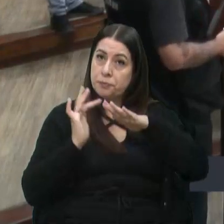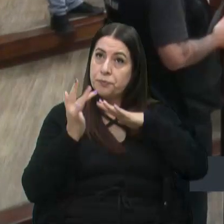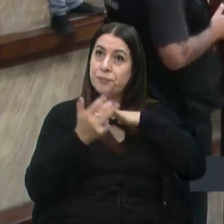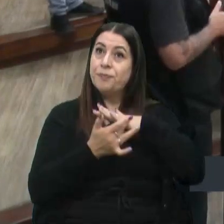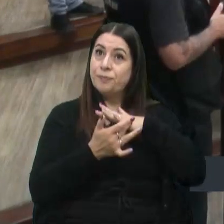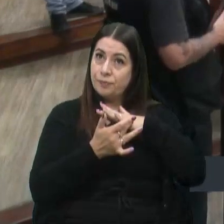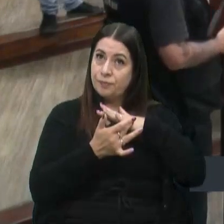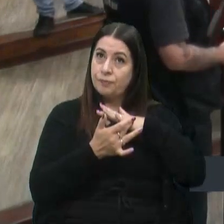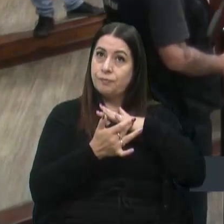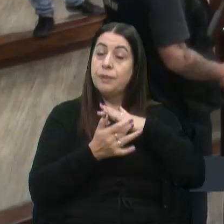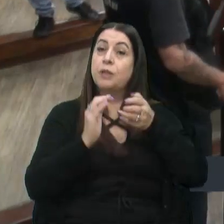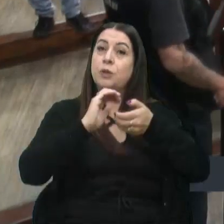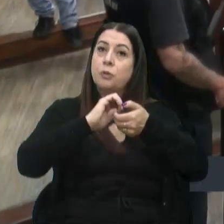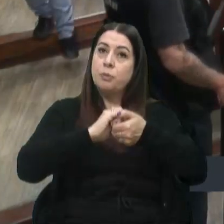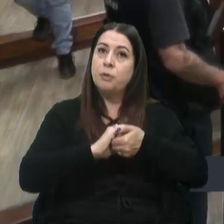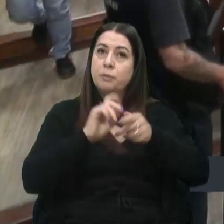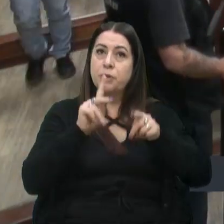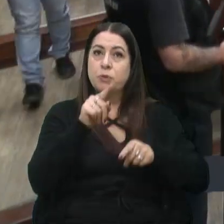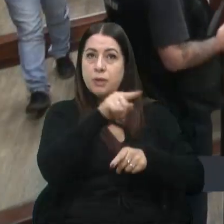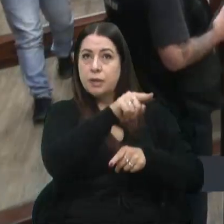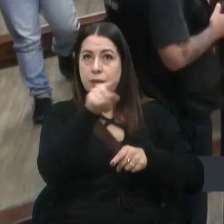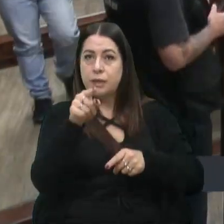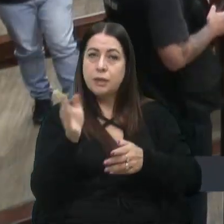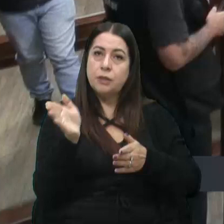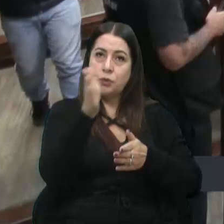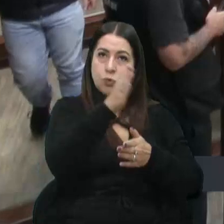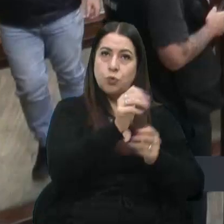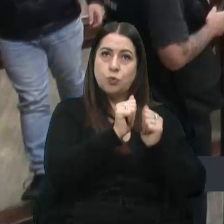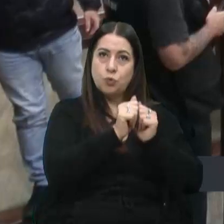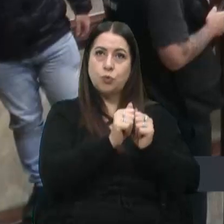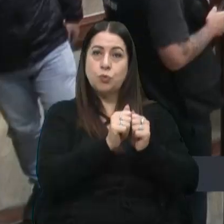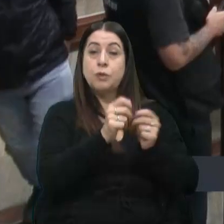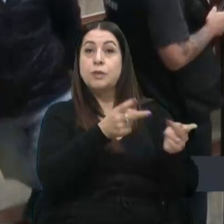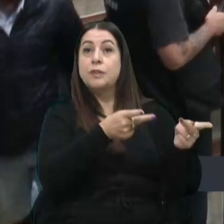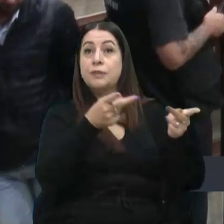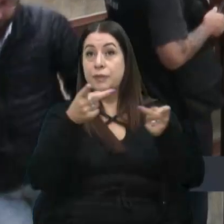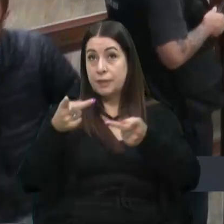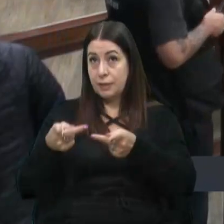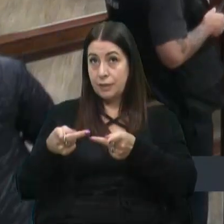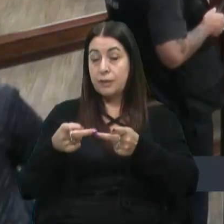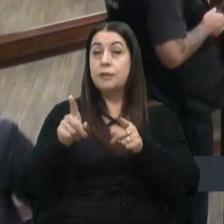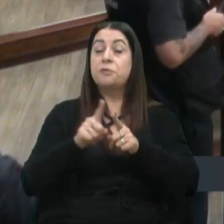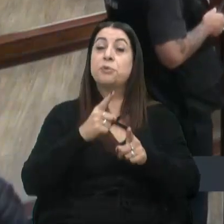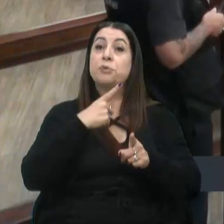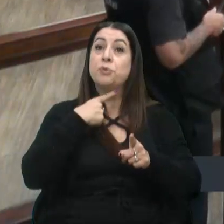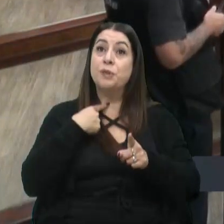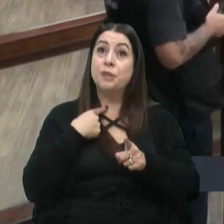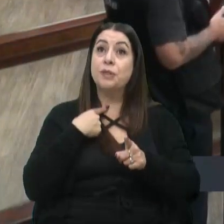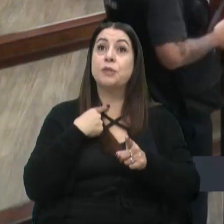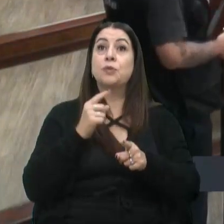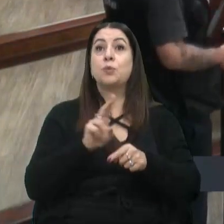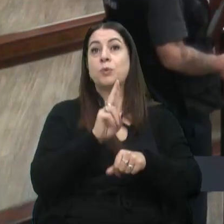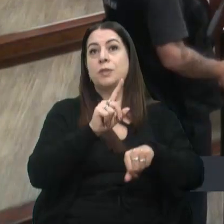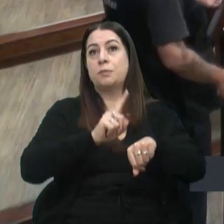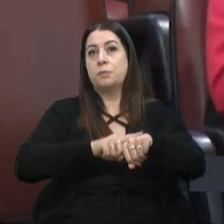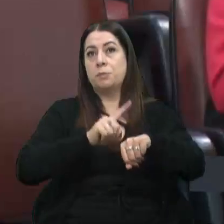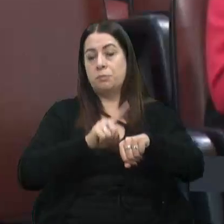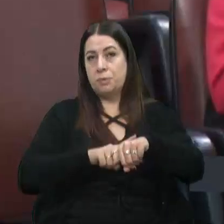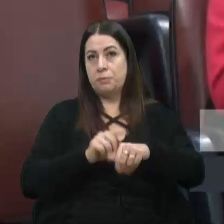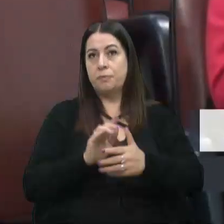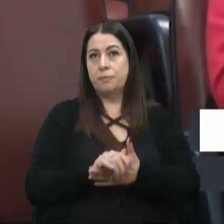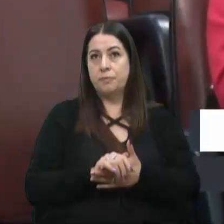social, cumprimento o pessoal que está aqui do nosso lado, hoje nós visitando. Também gostaria de utilizar esse momento